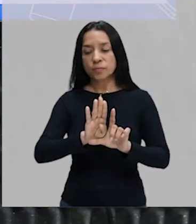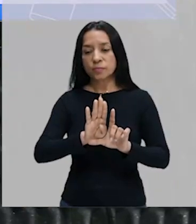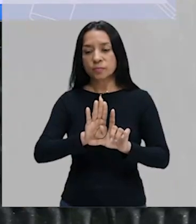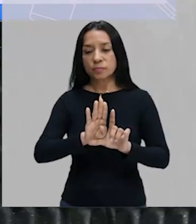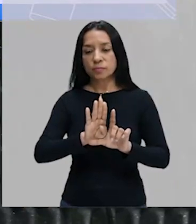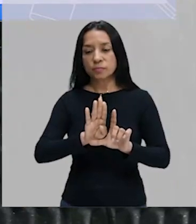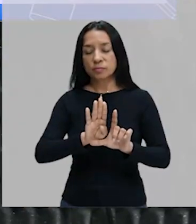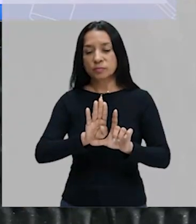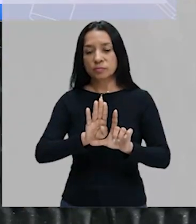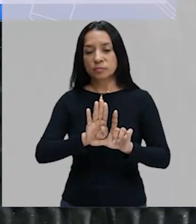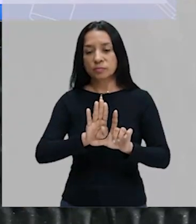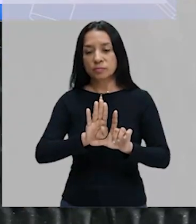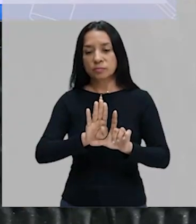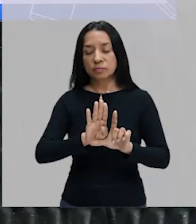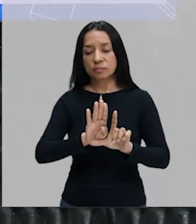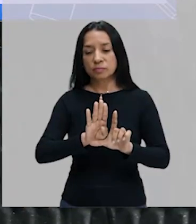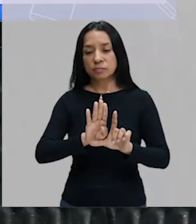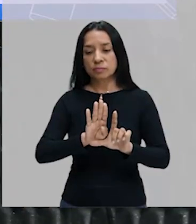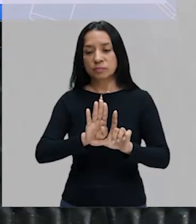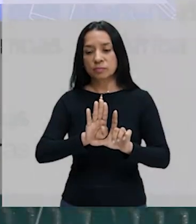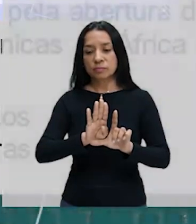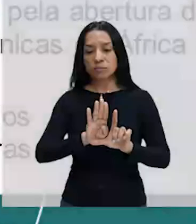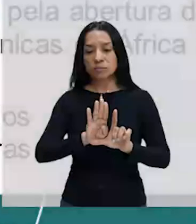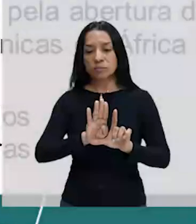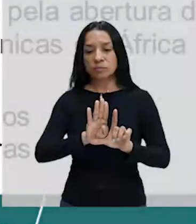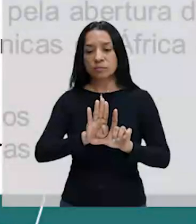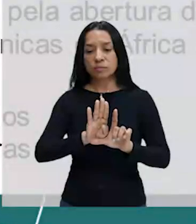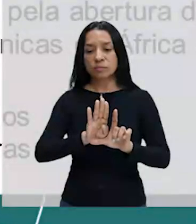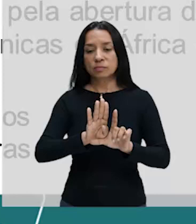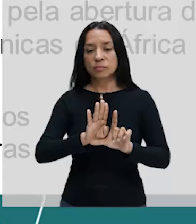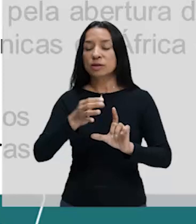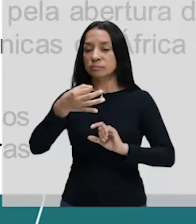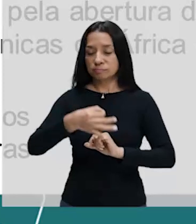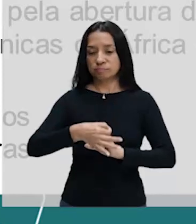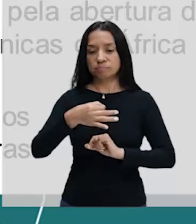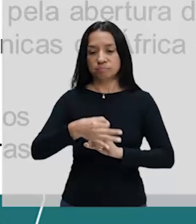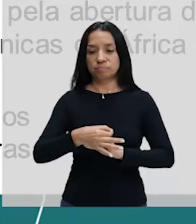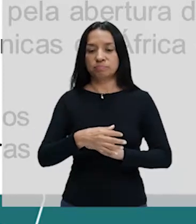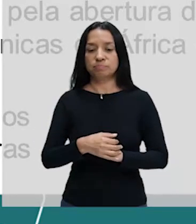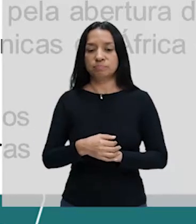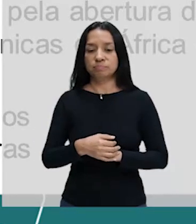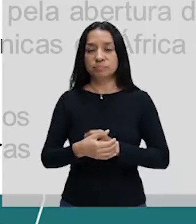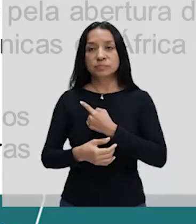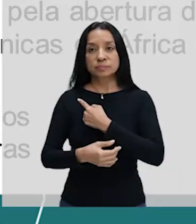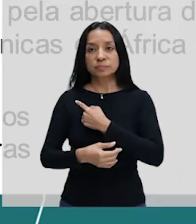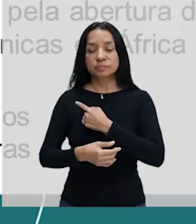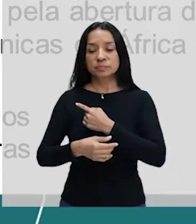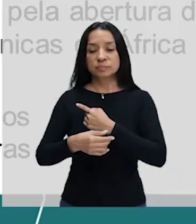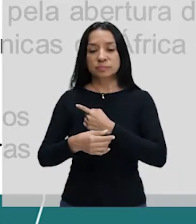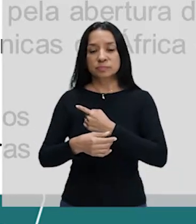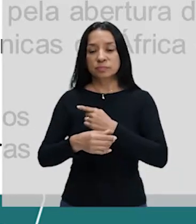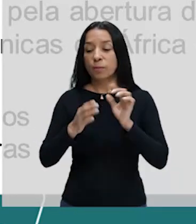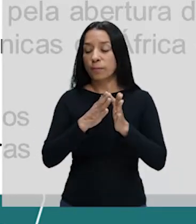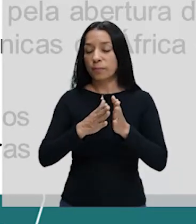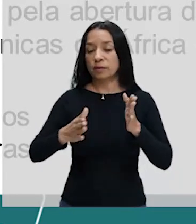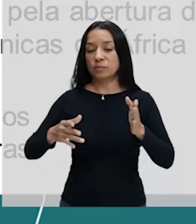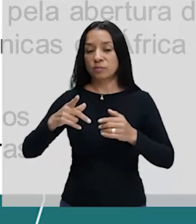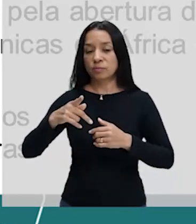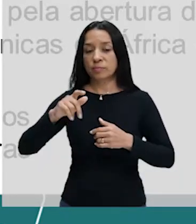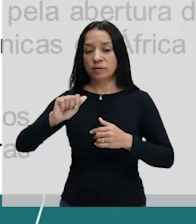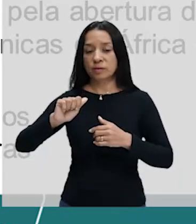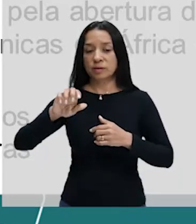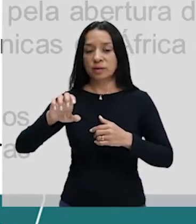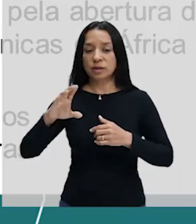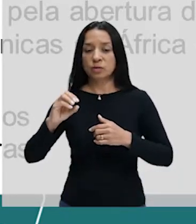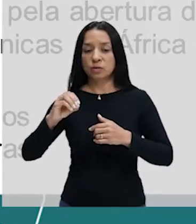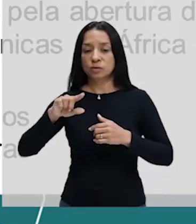fósseis durante o período conhecido como Carbonífero. Correto, tá? Nesse Paleozoico aqui, pessoal,